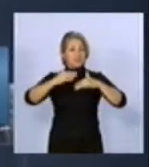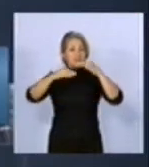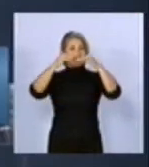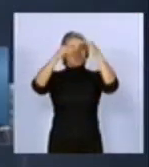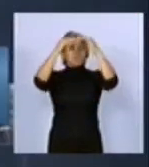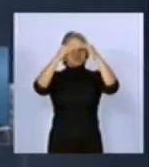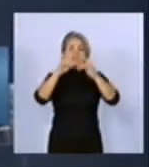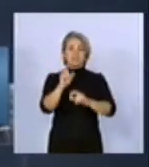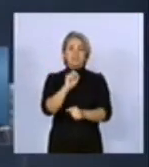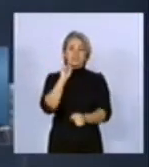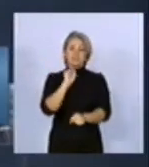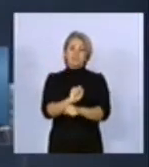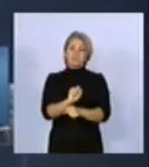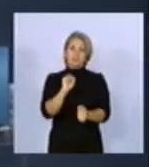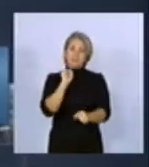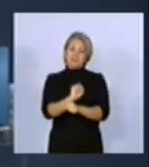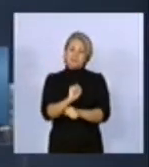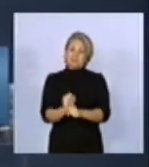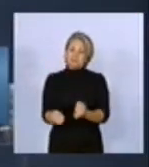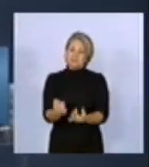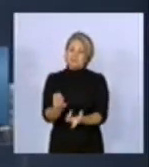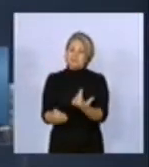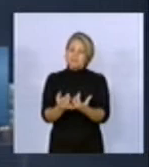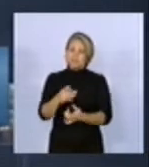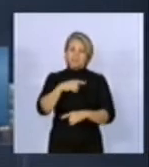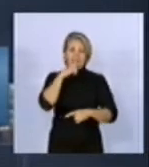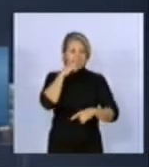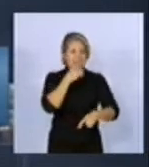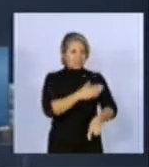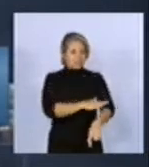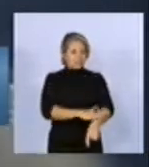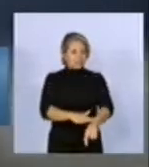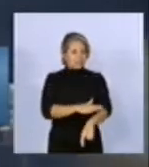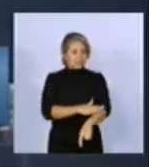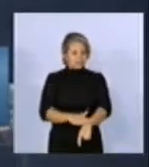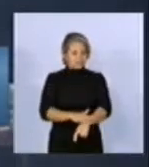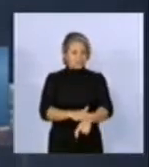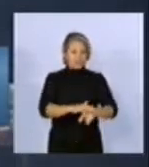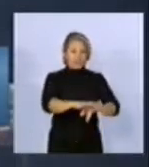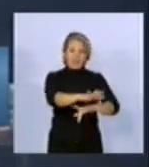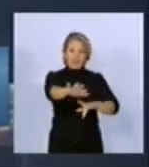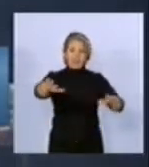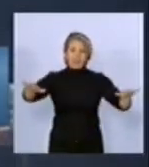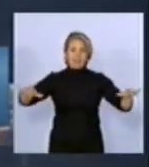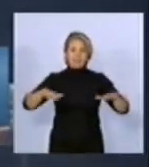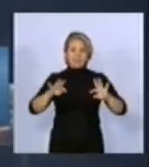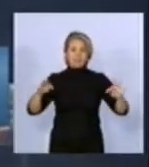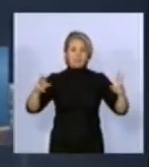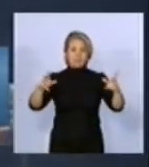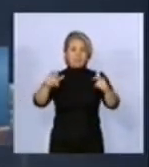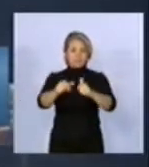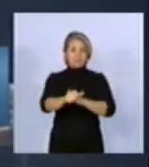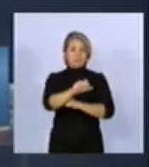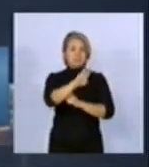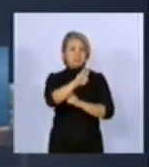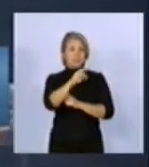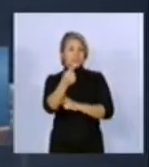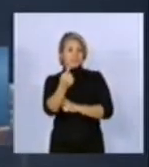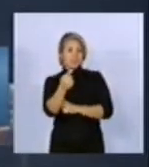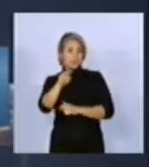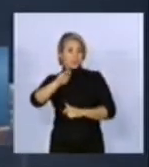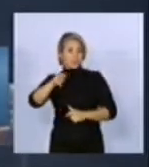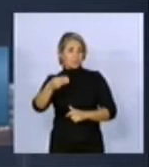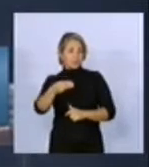da não queima de cana a área total no Paraná e de 671 militares foi na última safra